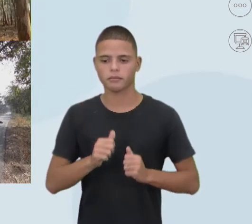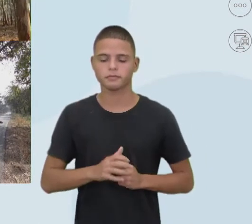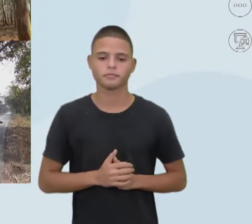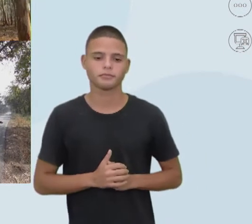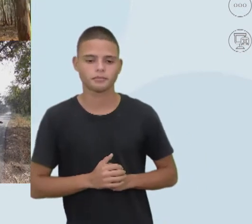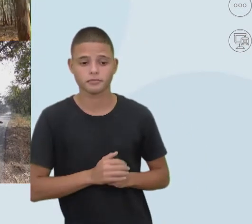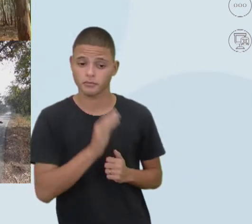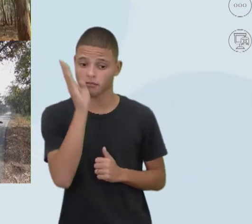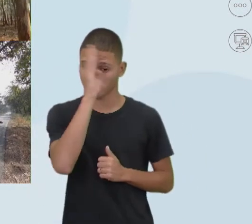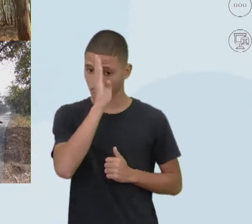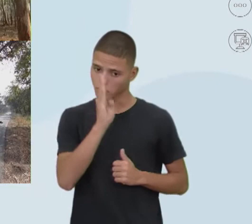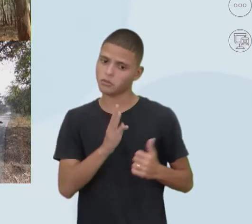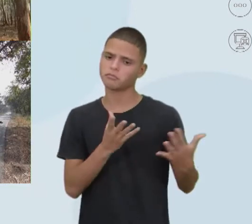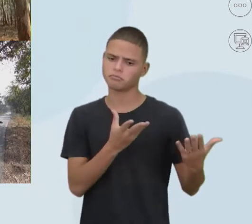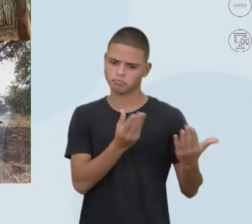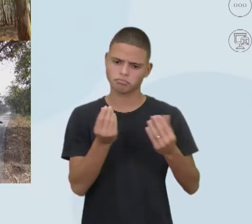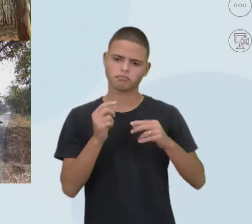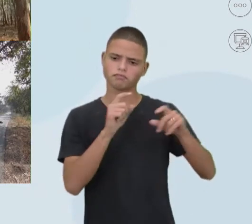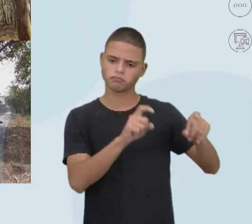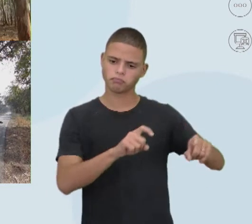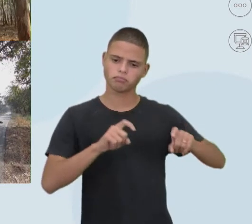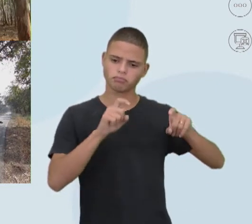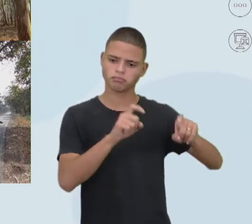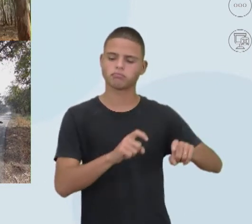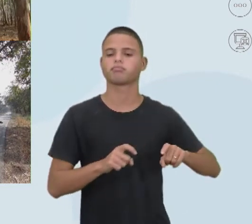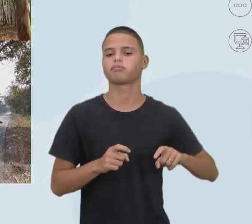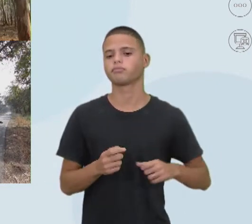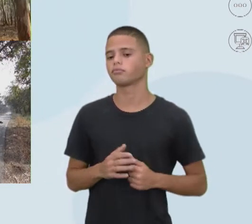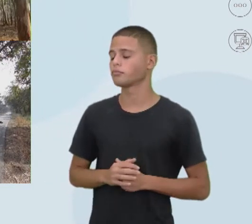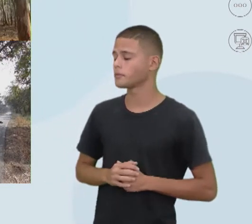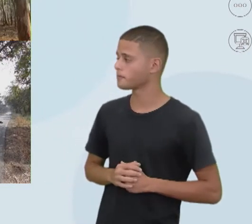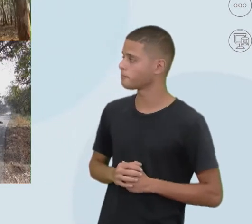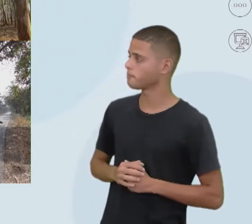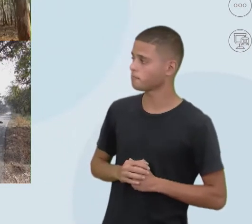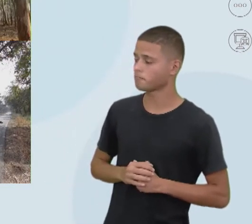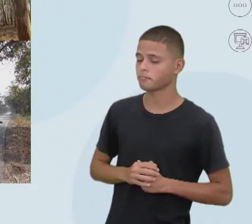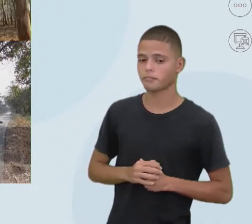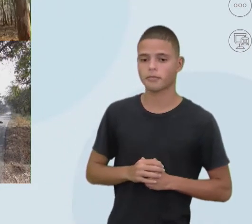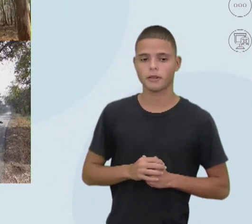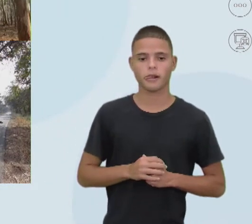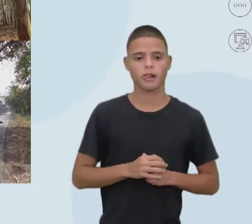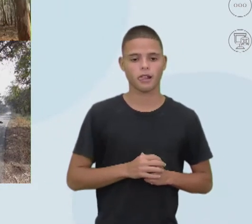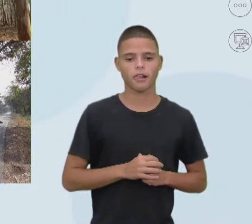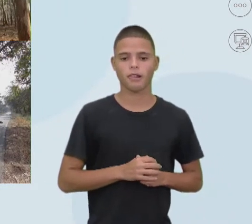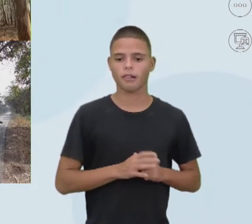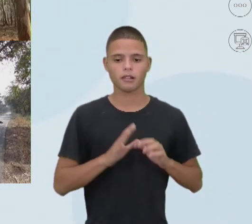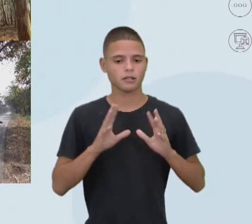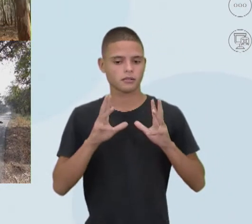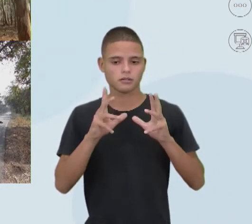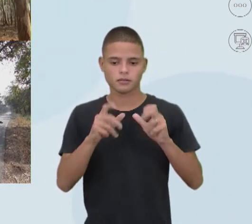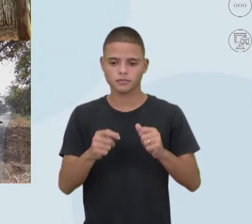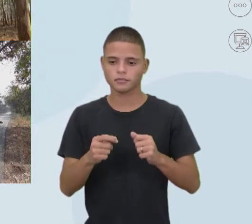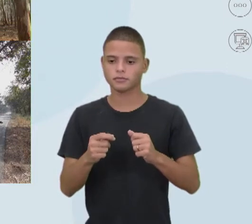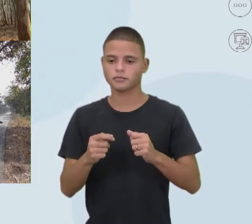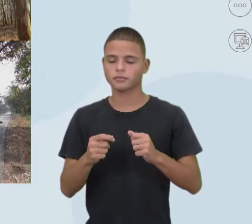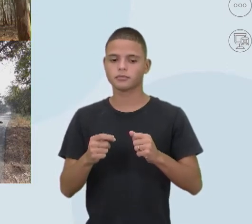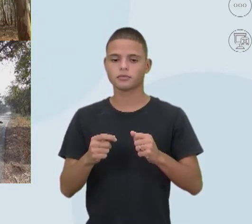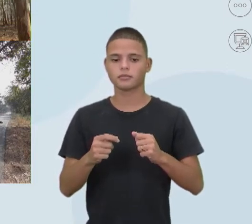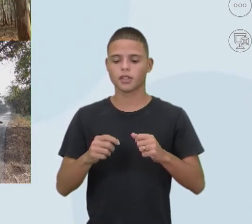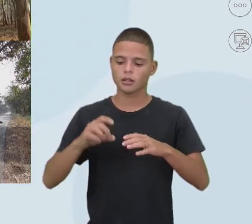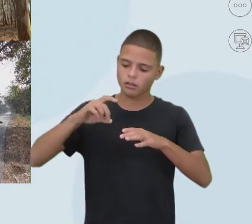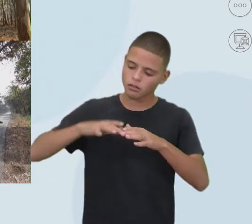E o Brasil ele é muito rico, né? Porque é um país gigantesco. Tudo que se planta aqui dá, né?